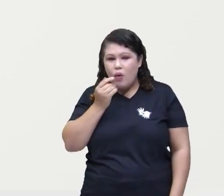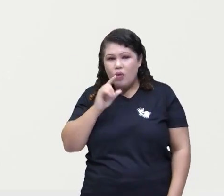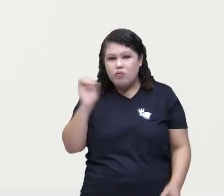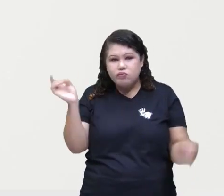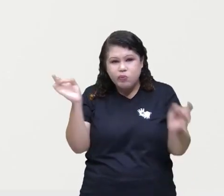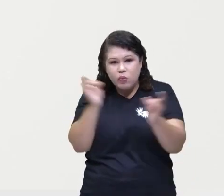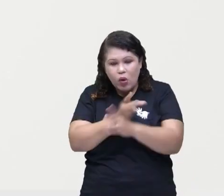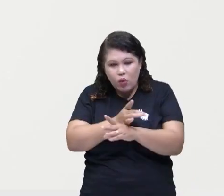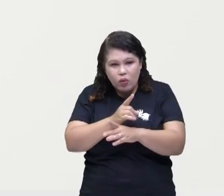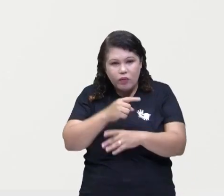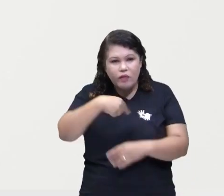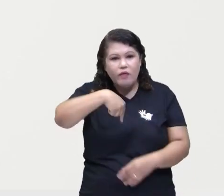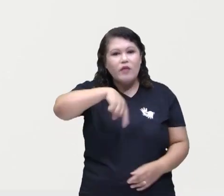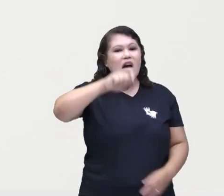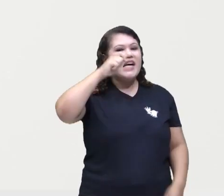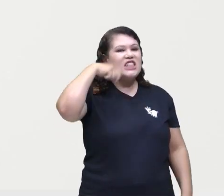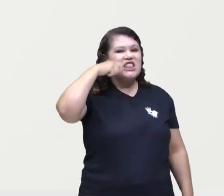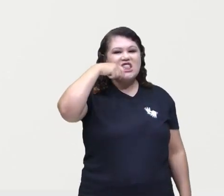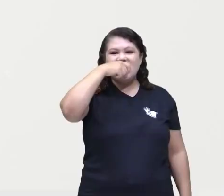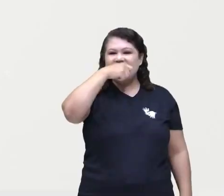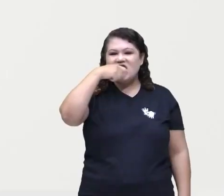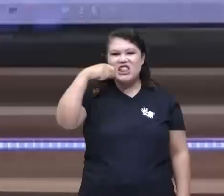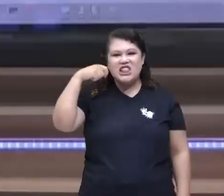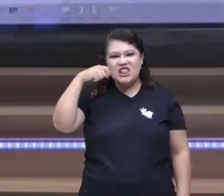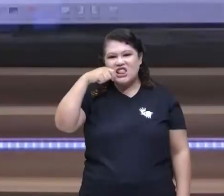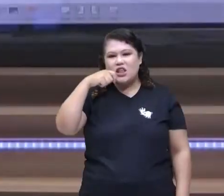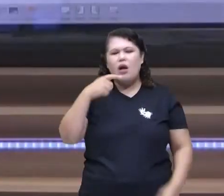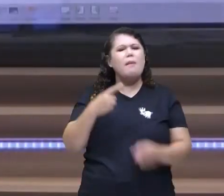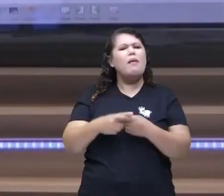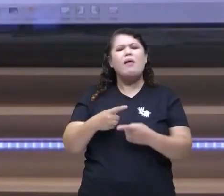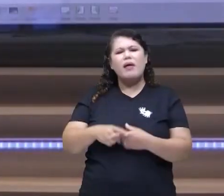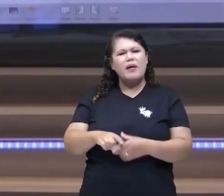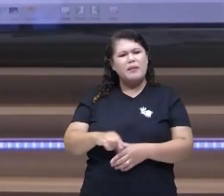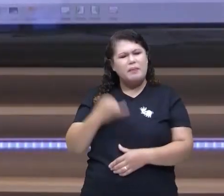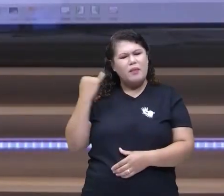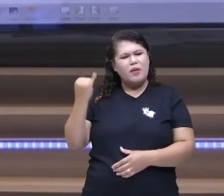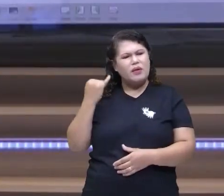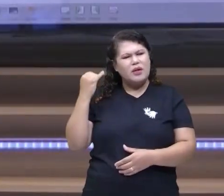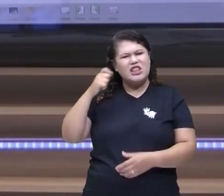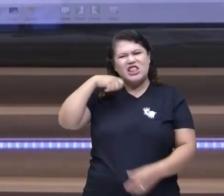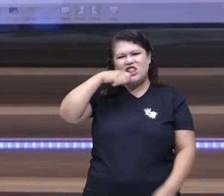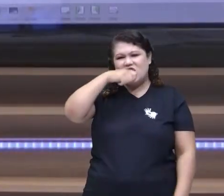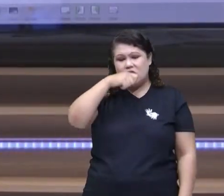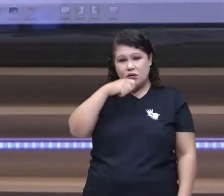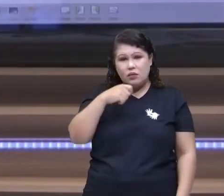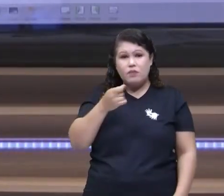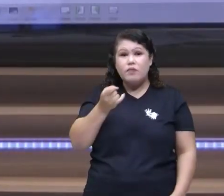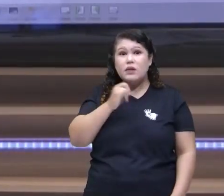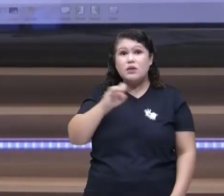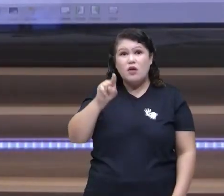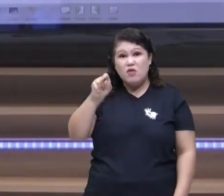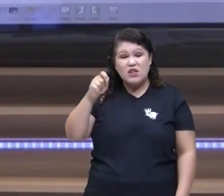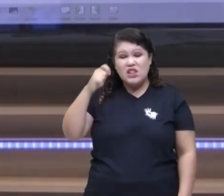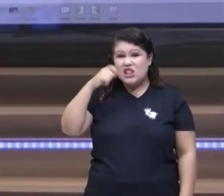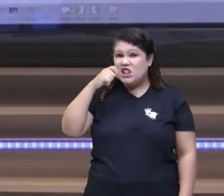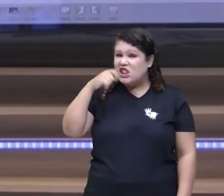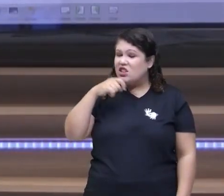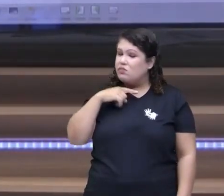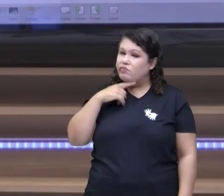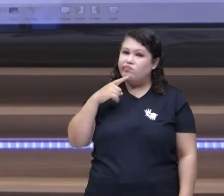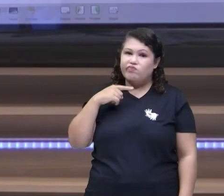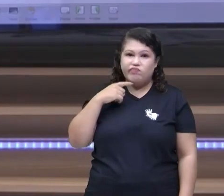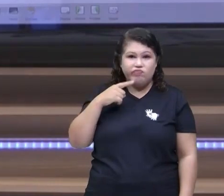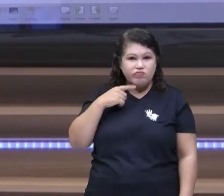nossos dentes. Por quê, crianças? Olhem aqui para mim. Se nós não escovarmos os nossos dentes depois que